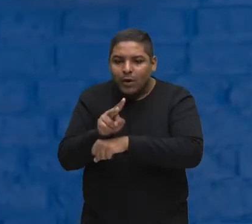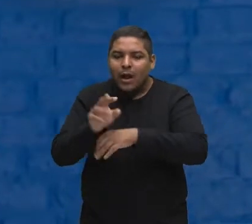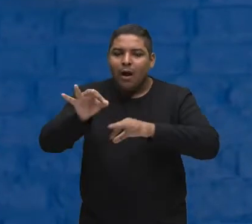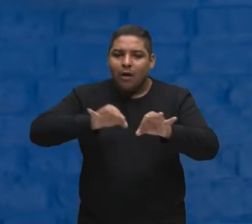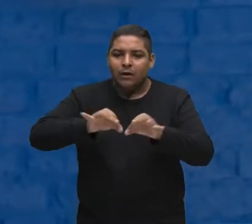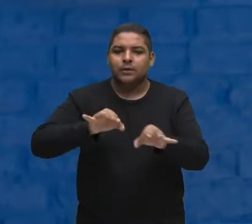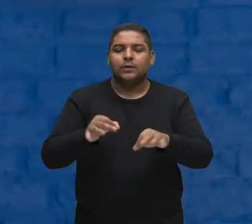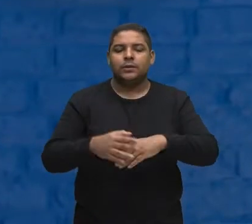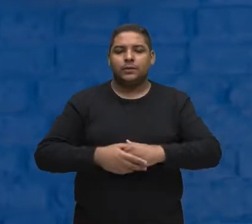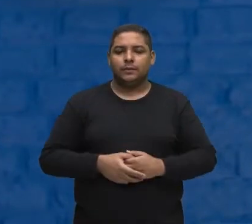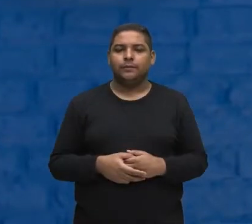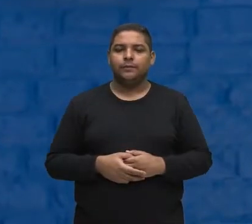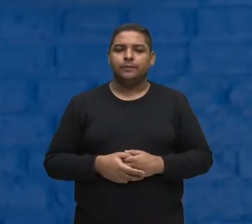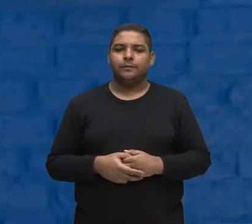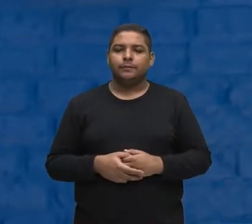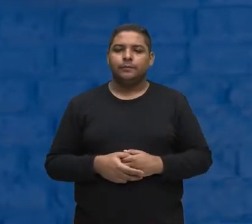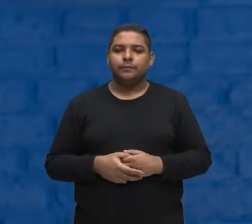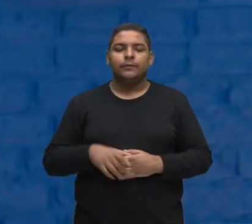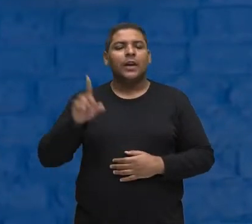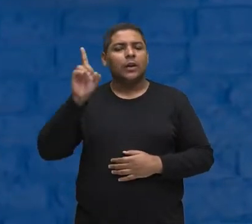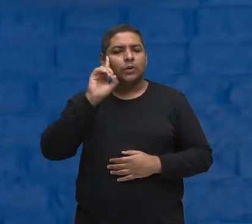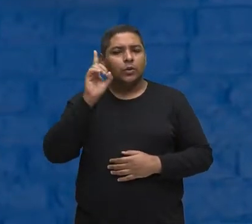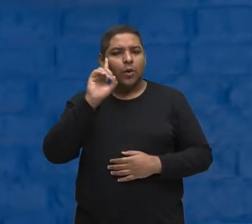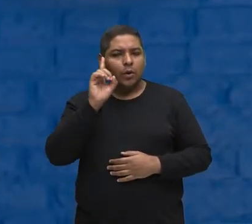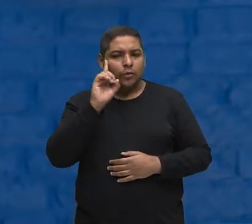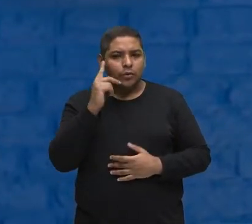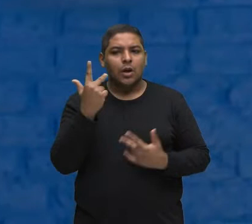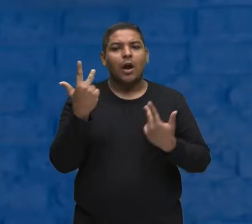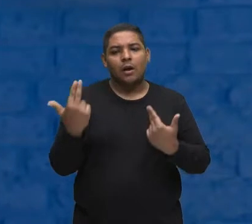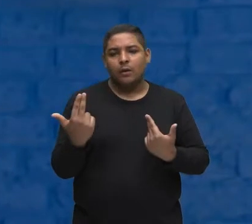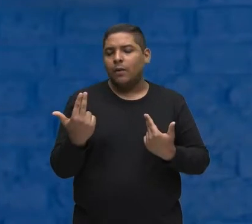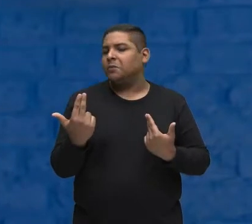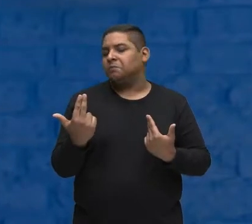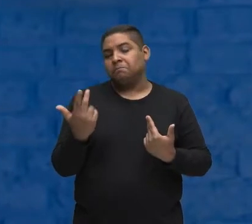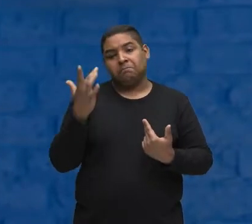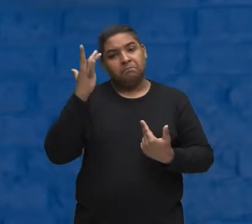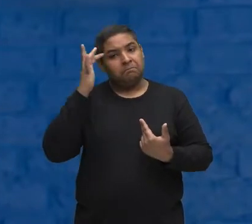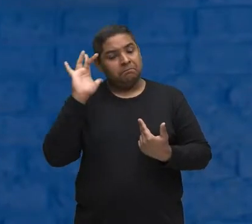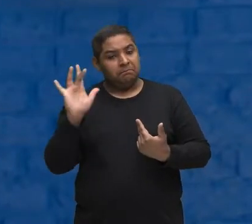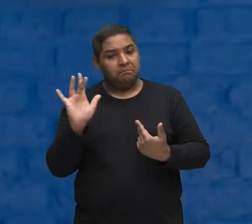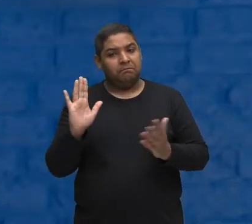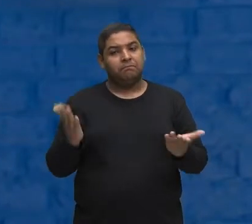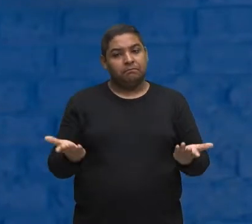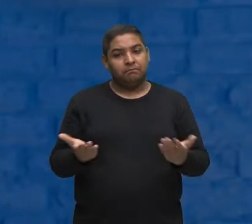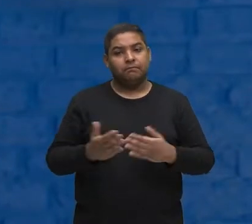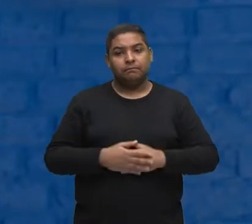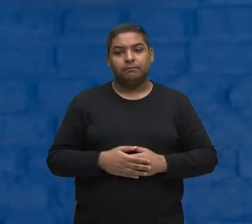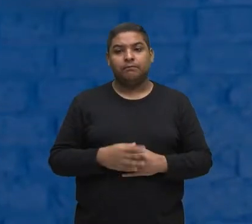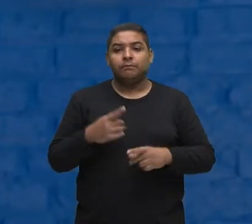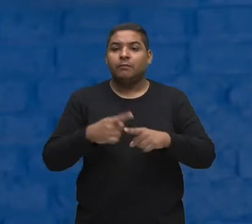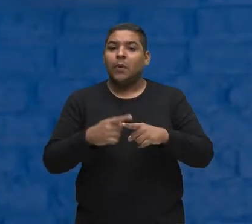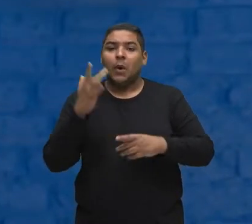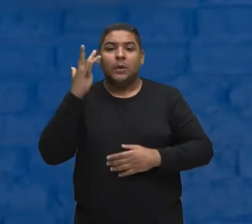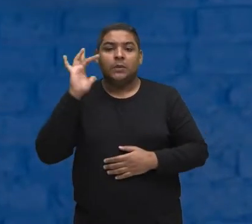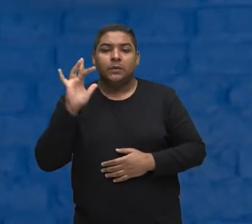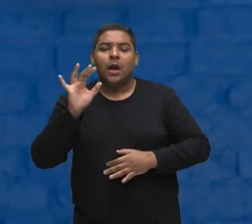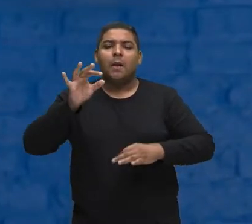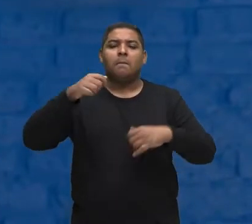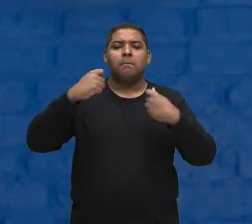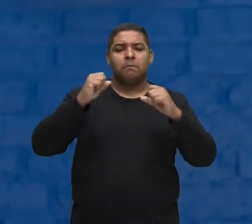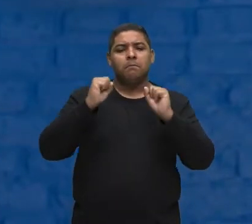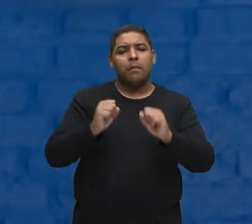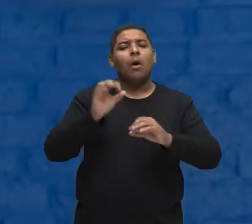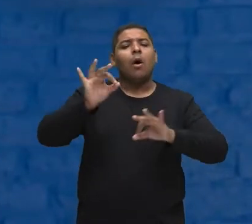organização. Então, todo dia é a mesma coisa? Não sei. Por que eu não sei? Porque a gente pode se